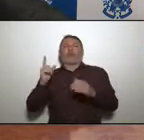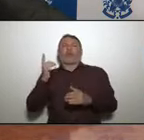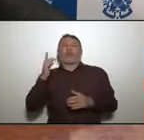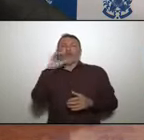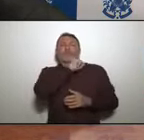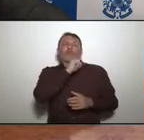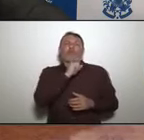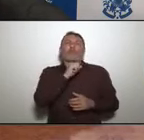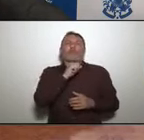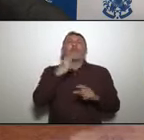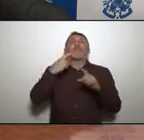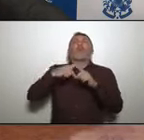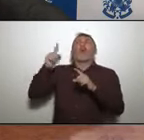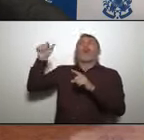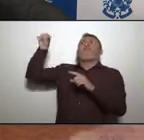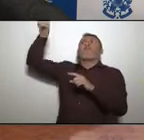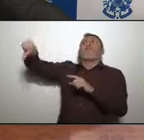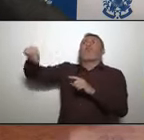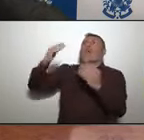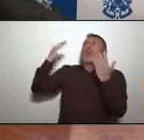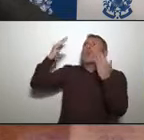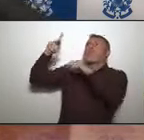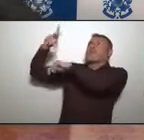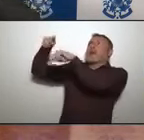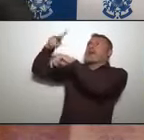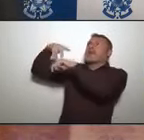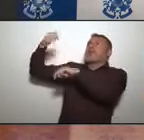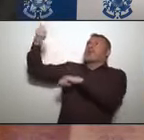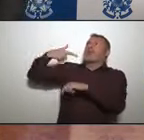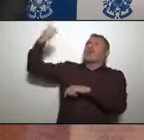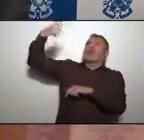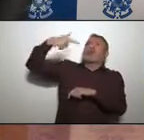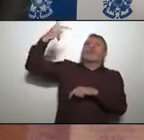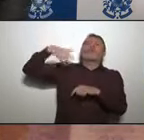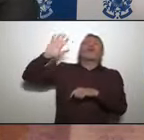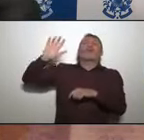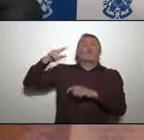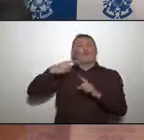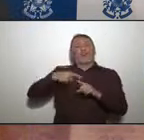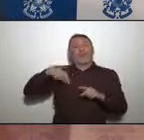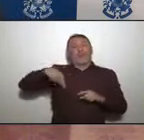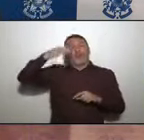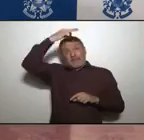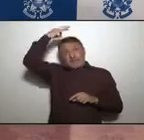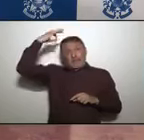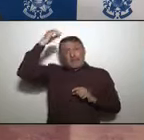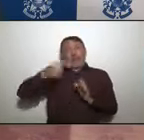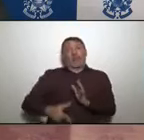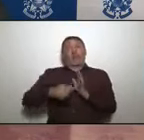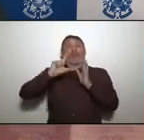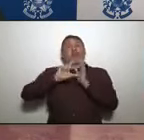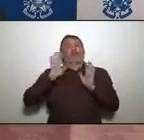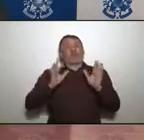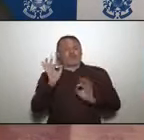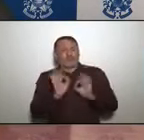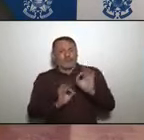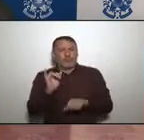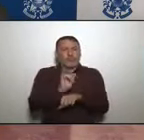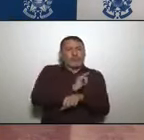em outros estados, em outros países, porque nós tomamos as medidas aqui no Espírito Santo. Isso permitiu a gente fazer a